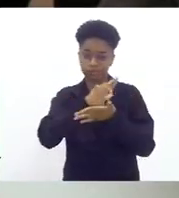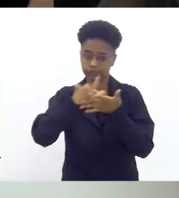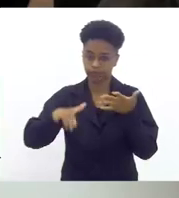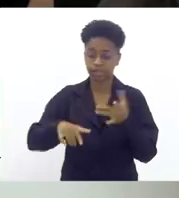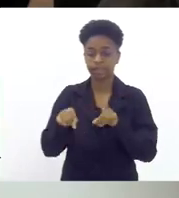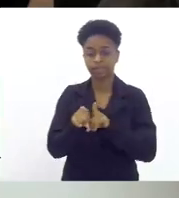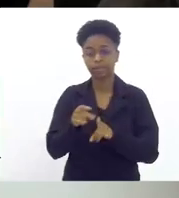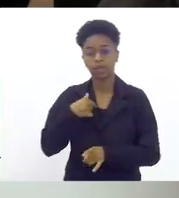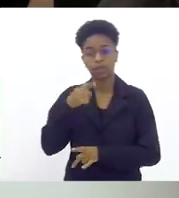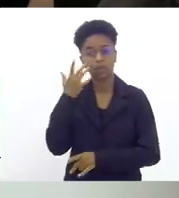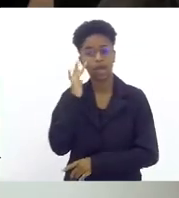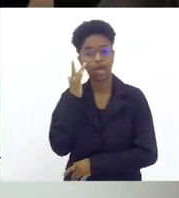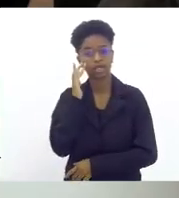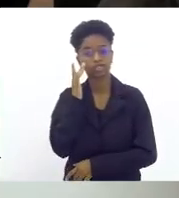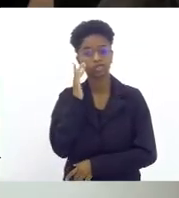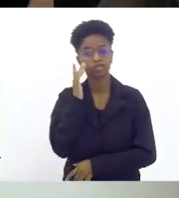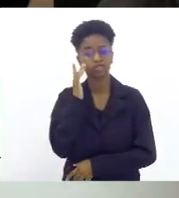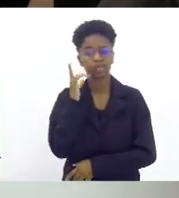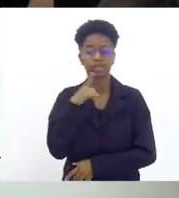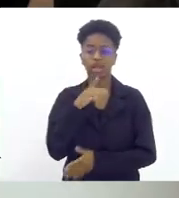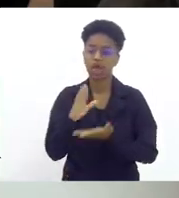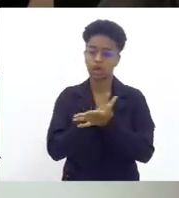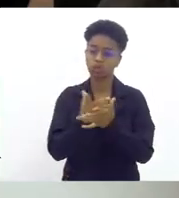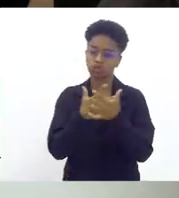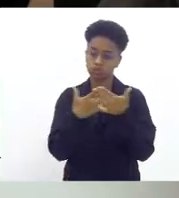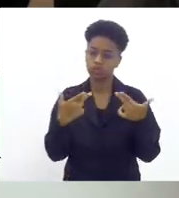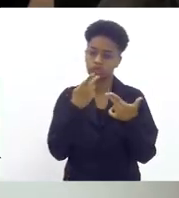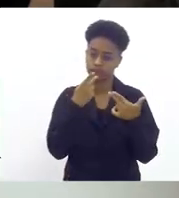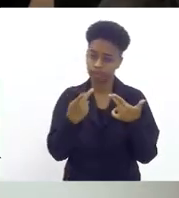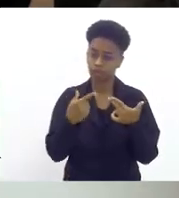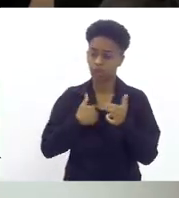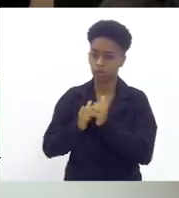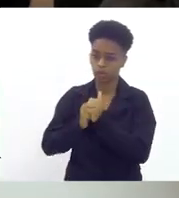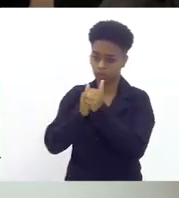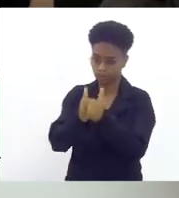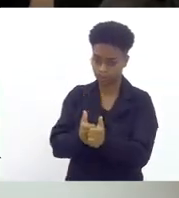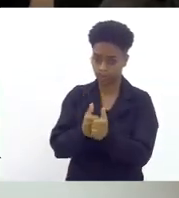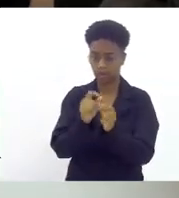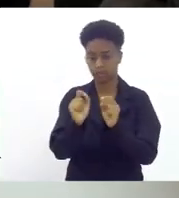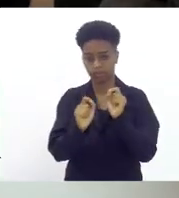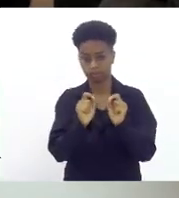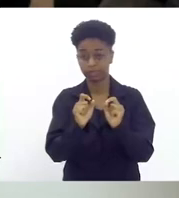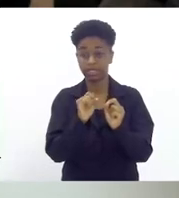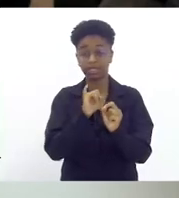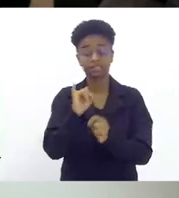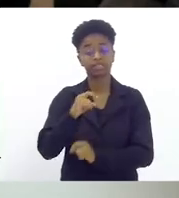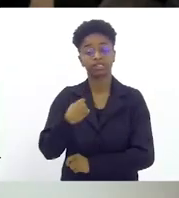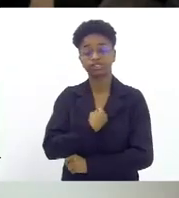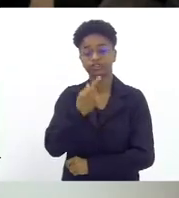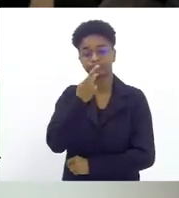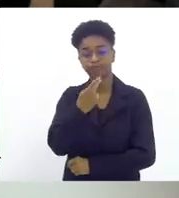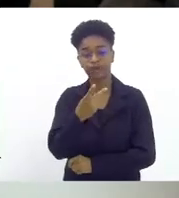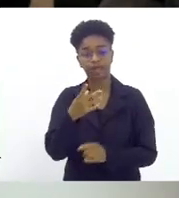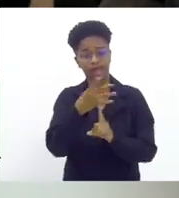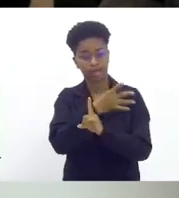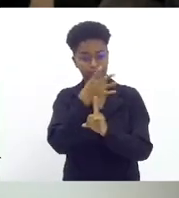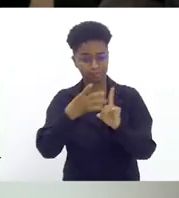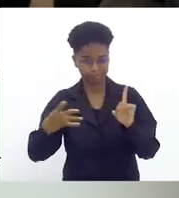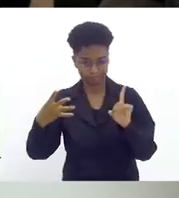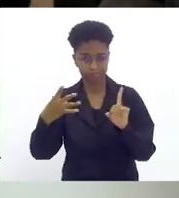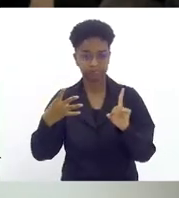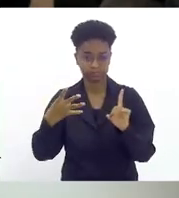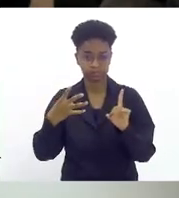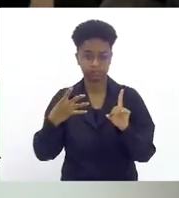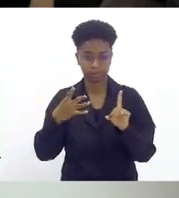também sobre essa... tem algumas coisas para falar sobre o que eu acompanhei daqui, e é isso, né? Quando a gente fala de